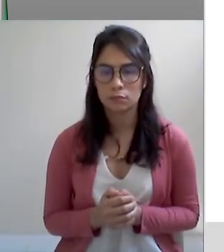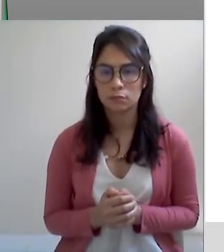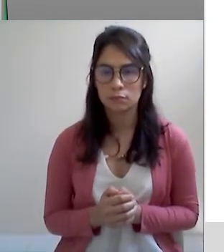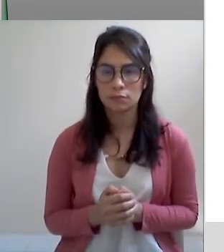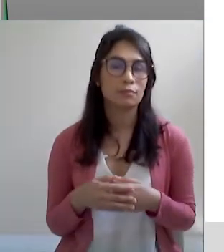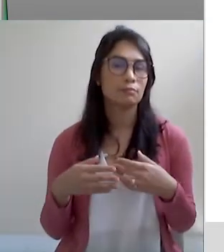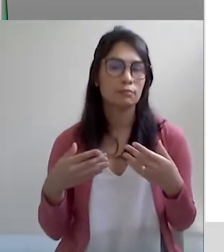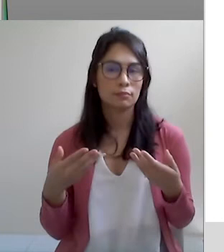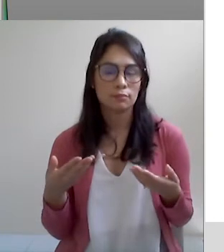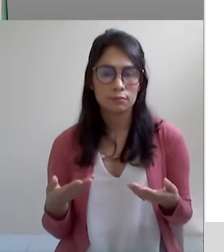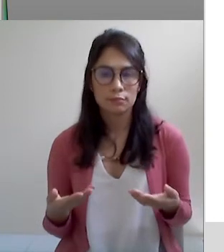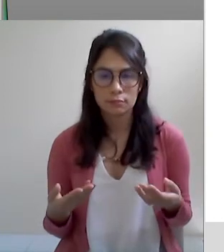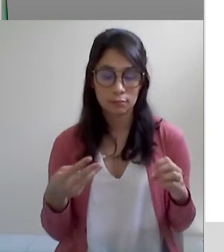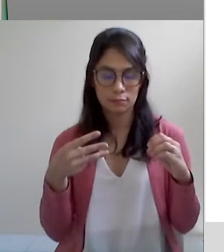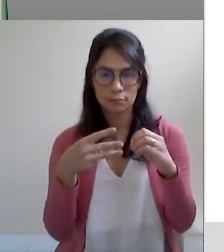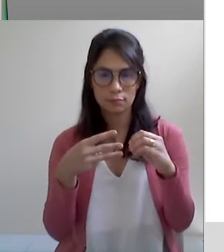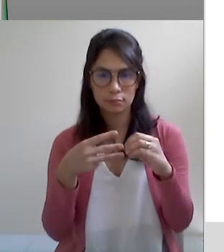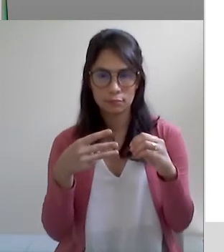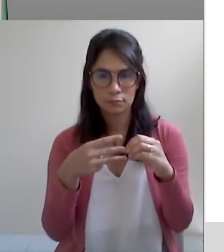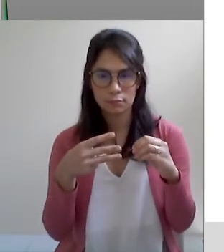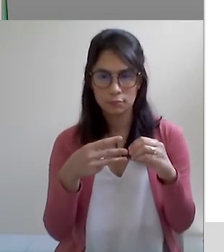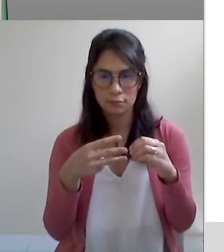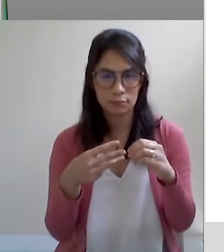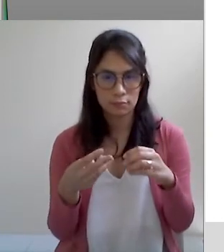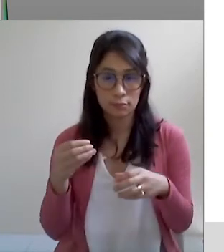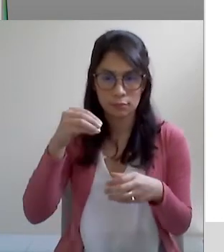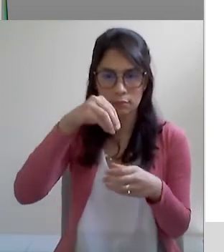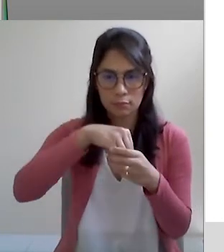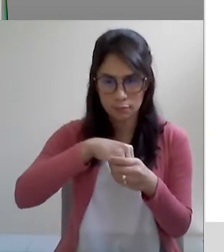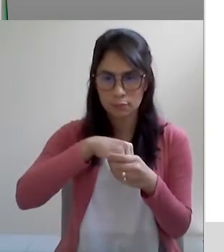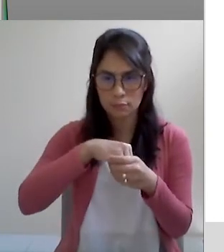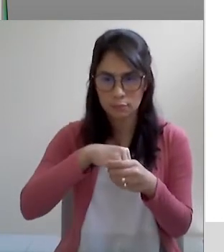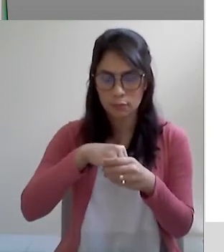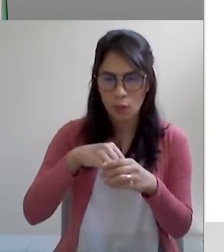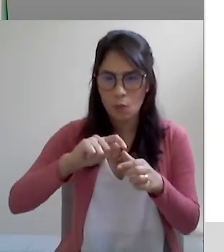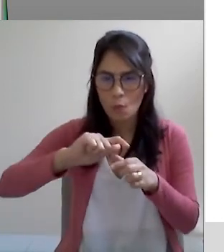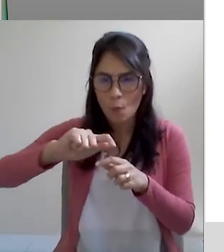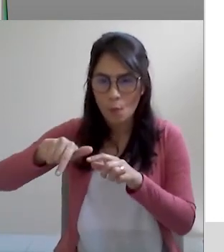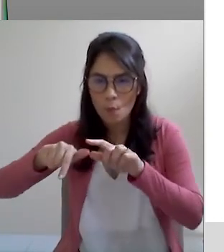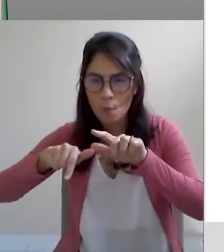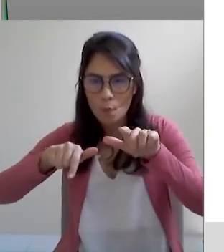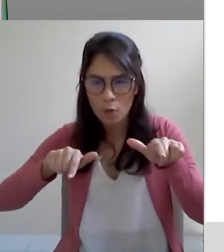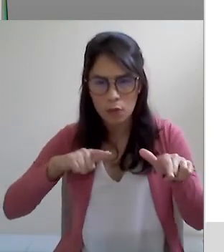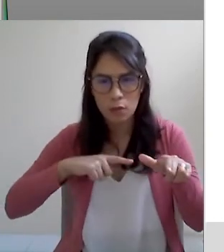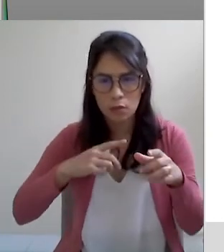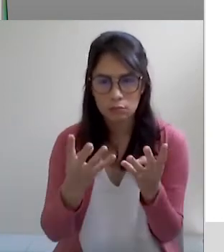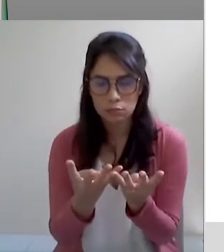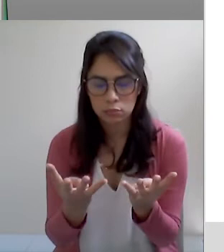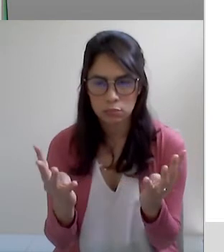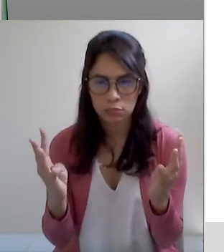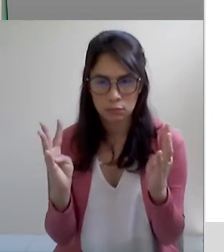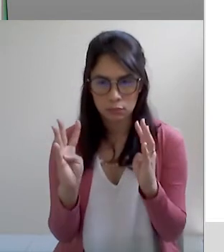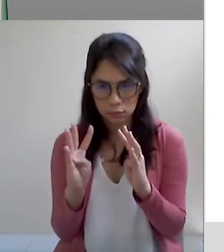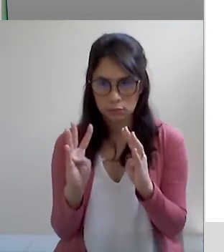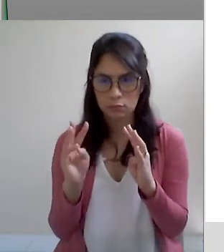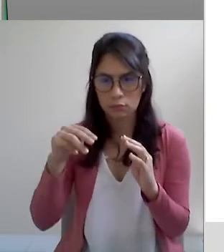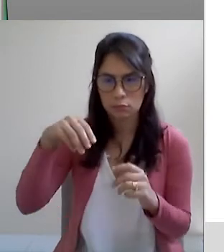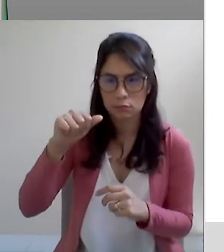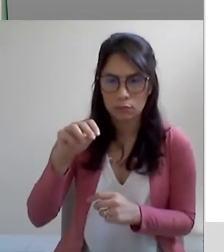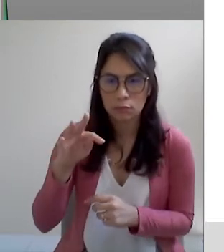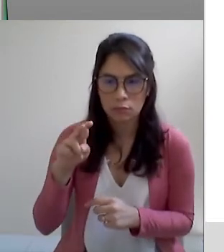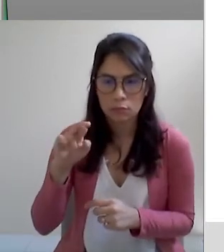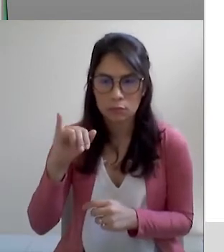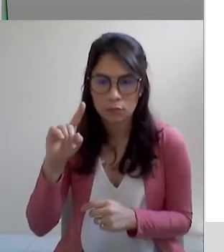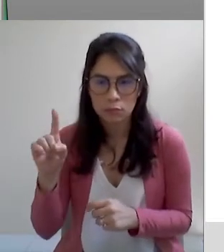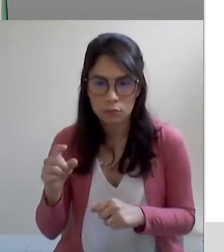Deste modo, as células que permanecem no interior das lacunas e são cercadas pela matriz calcificada